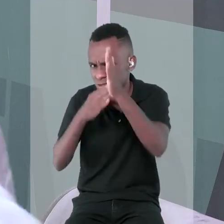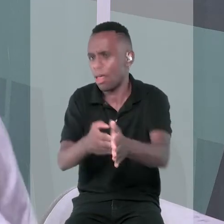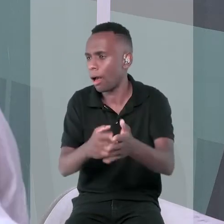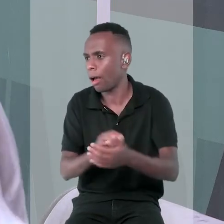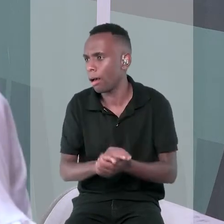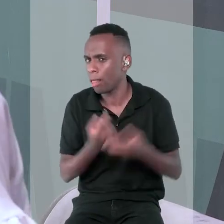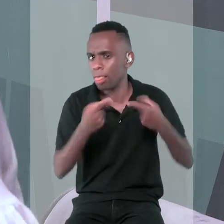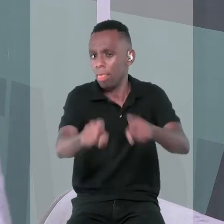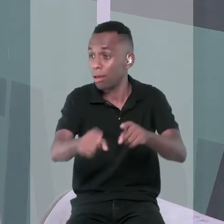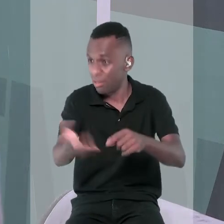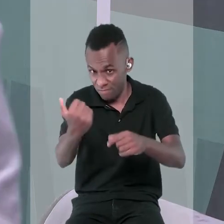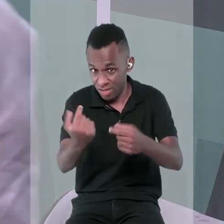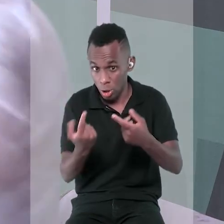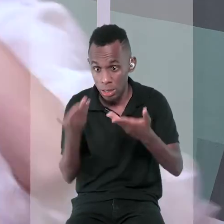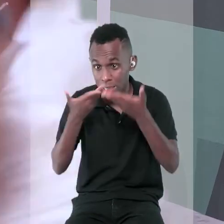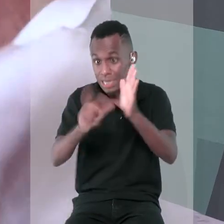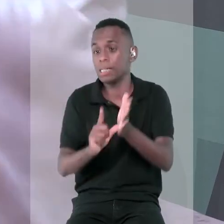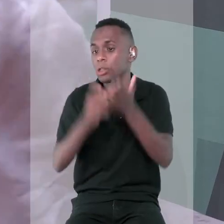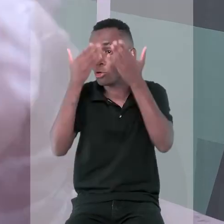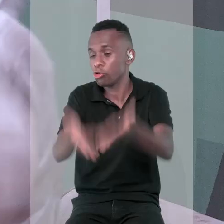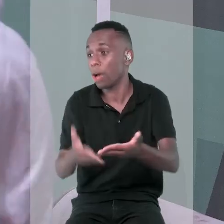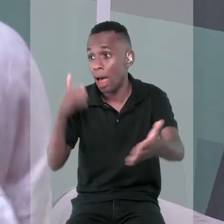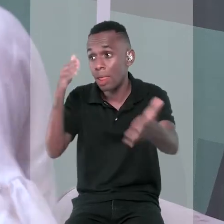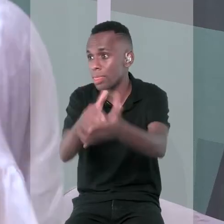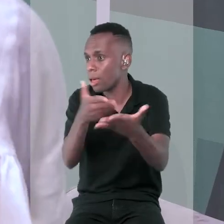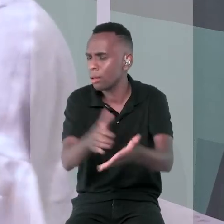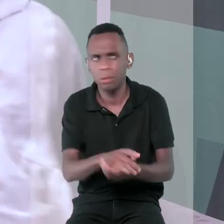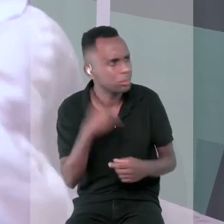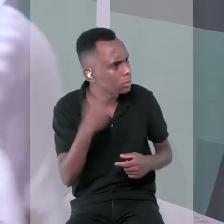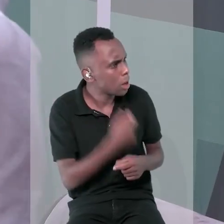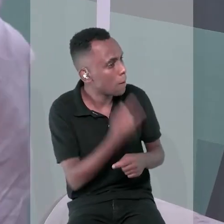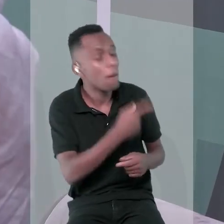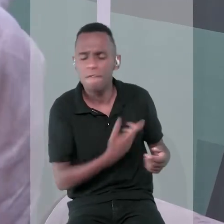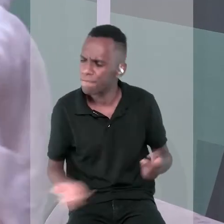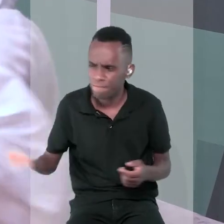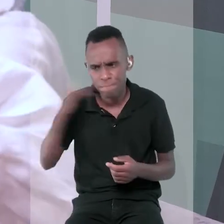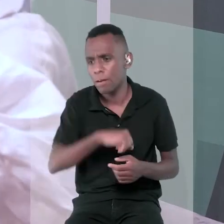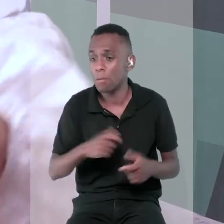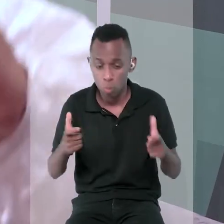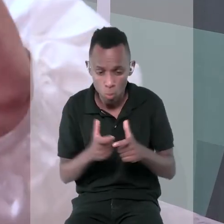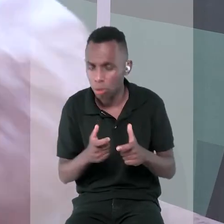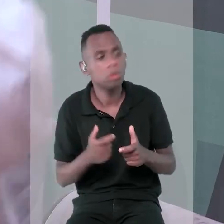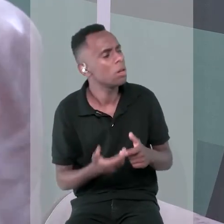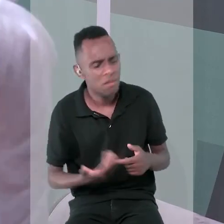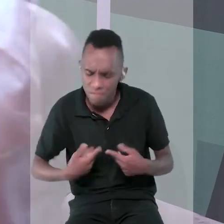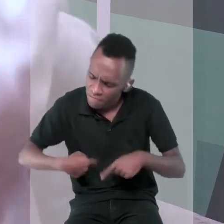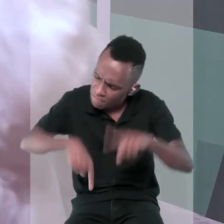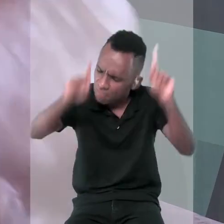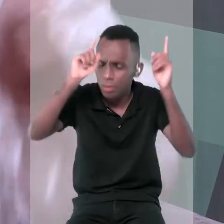atacar. Eles estão vindo, nós vamos chegar antes lá, nós vamos até eles. Eu falei, tá louca? Vamos, nós estamos em menor número. Nós